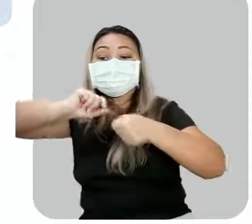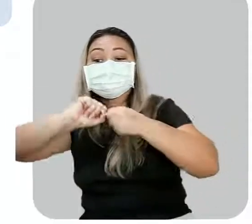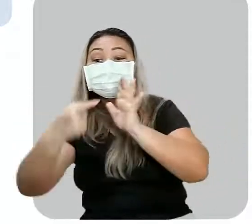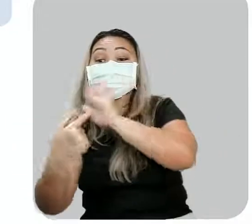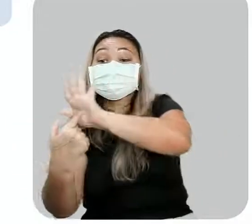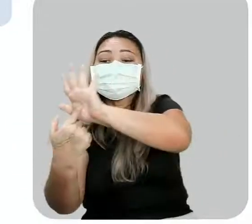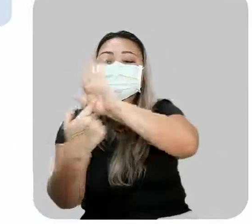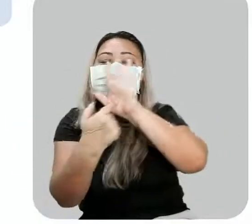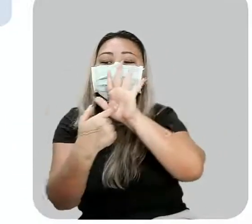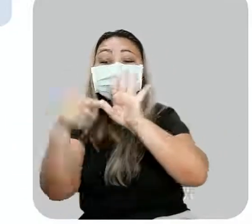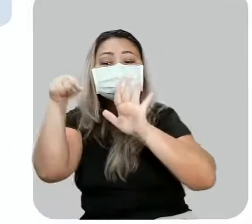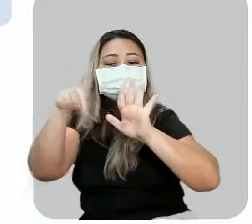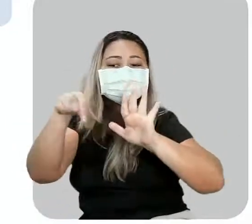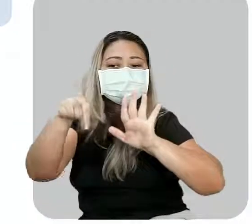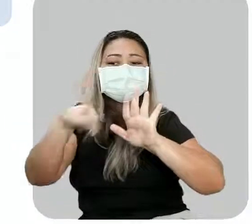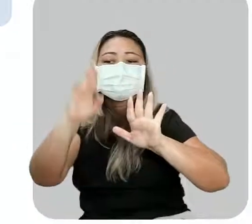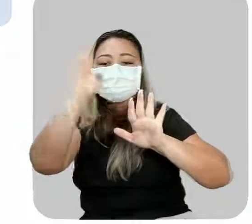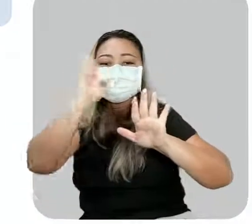modernistas.